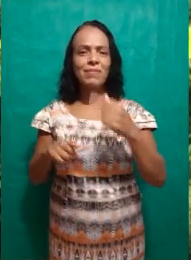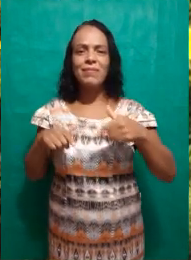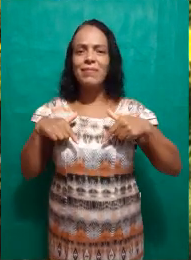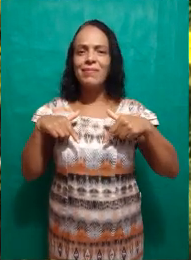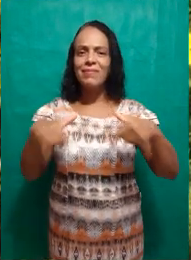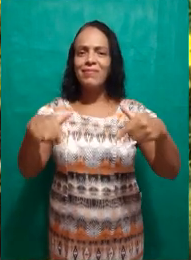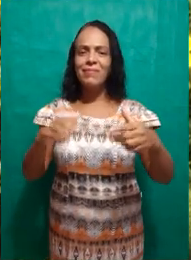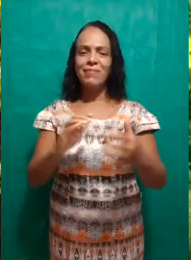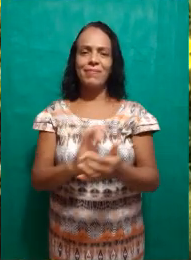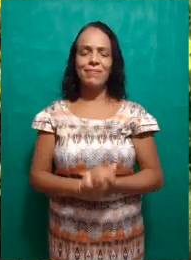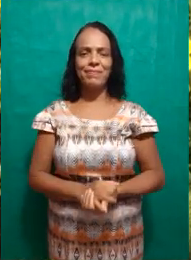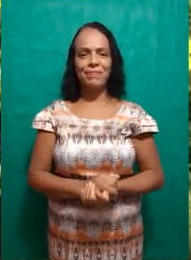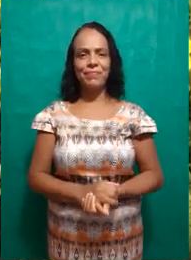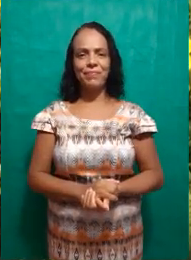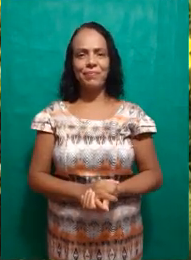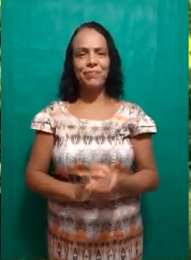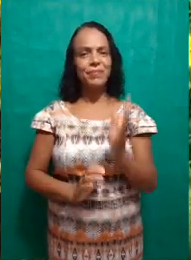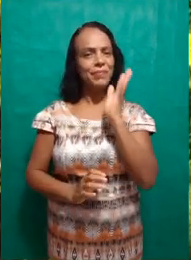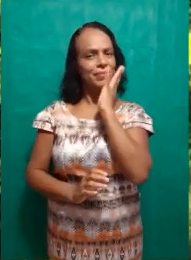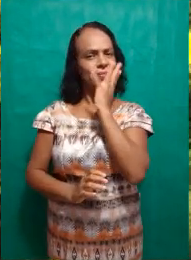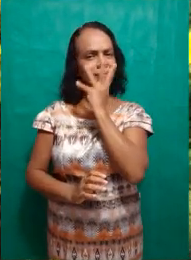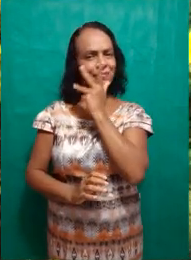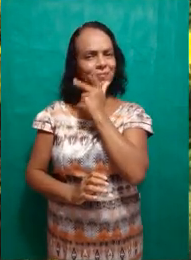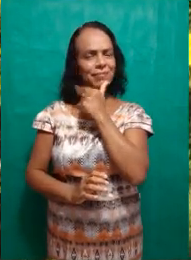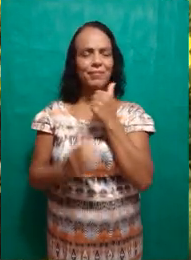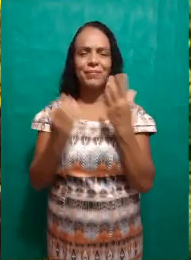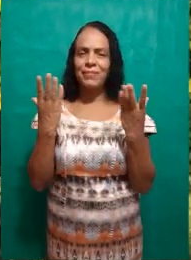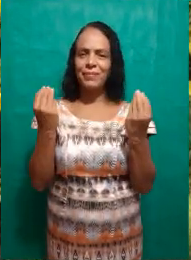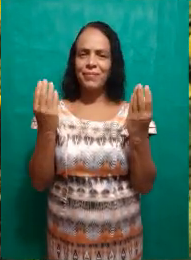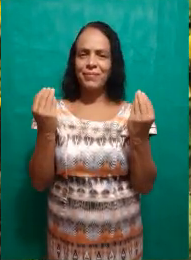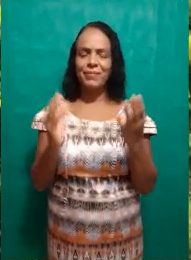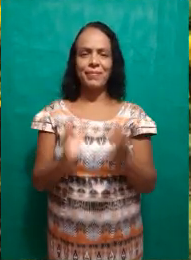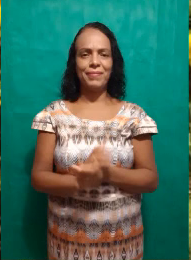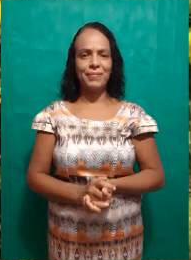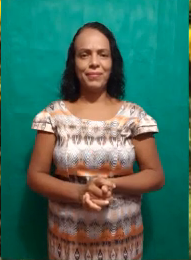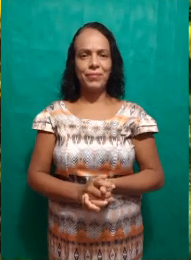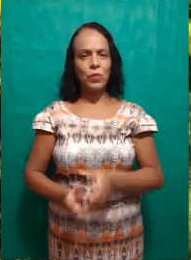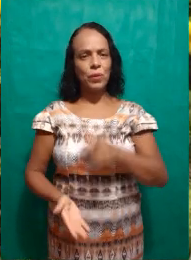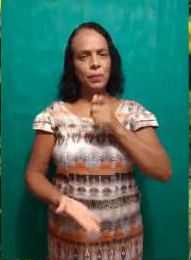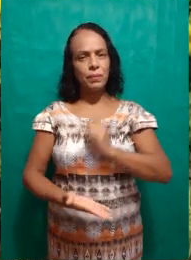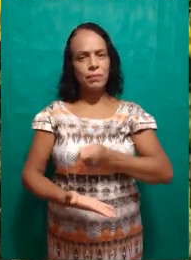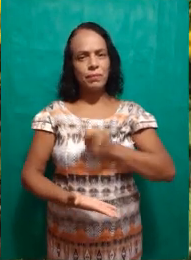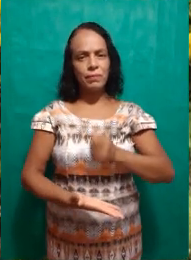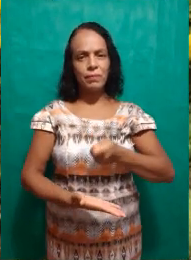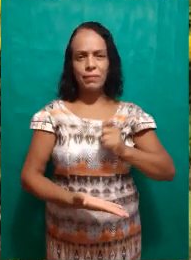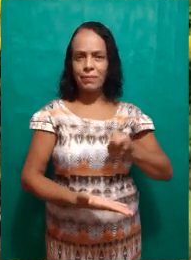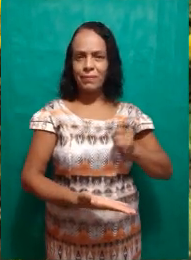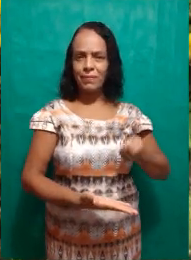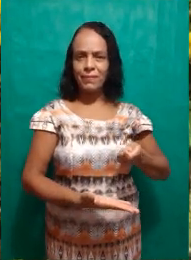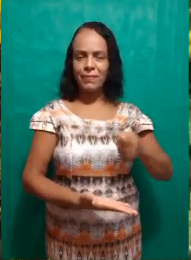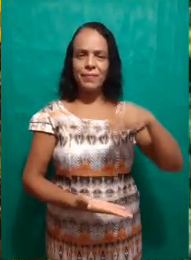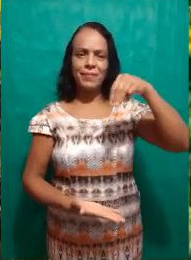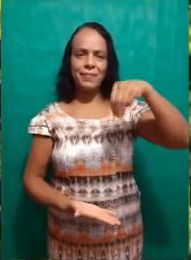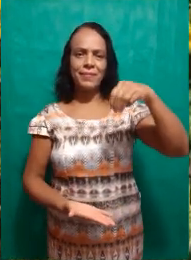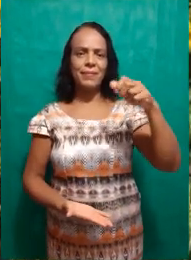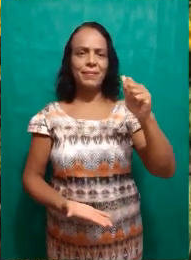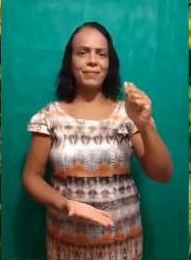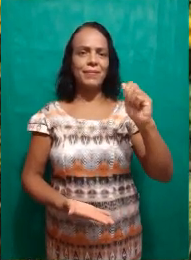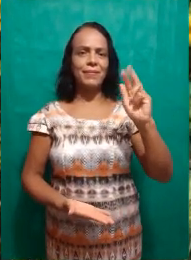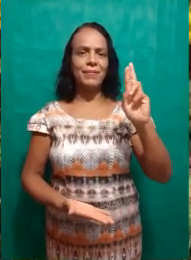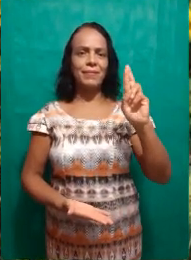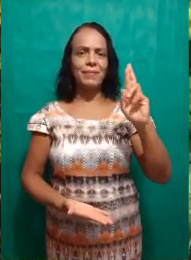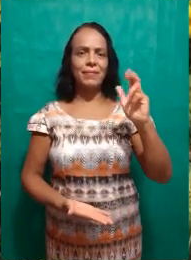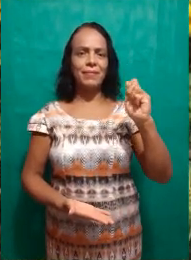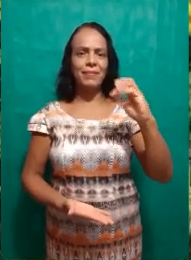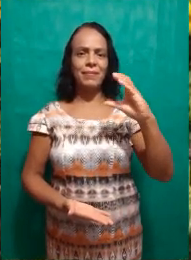Isso levou um bom tempo, né? Olha, os maracás da época, né?